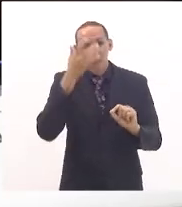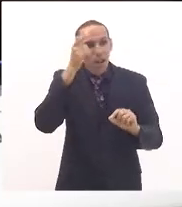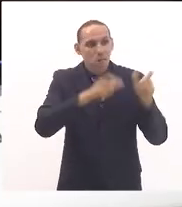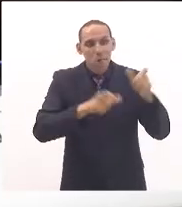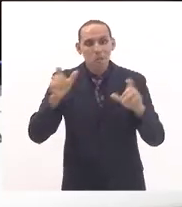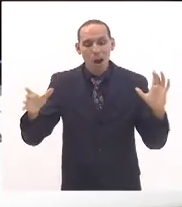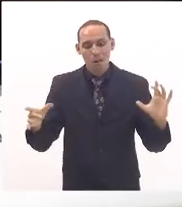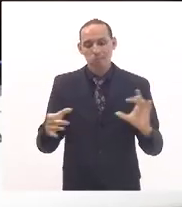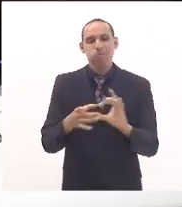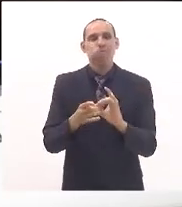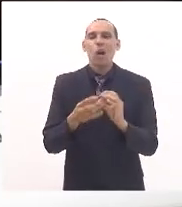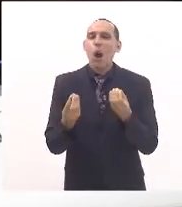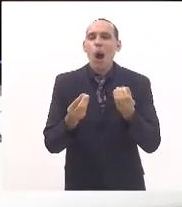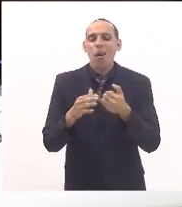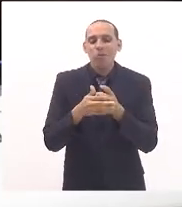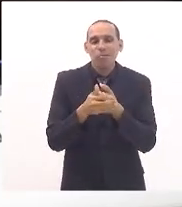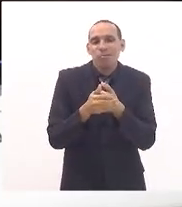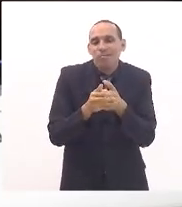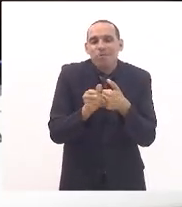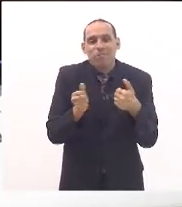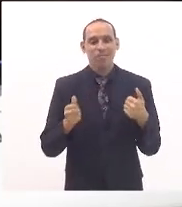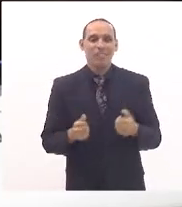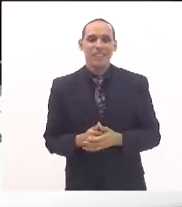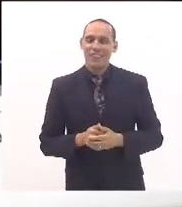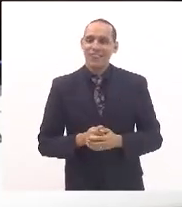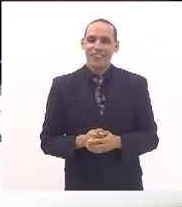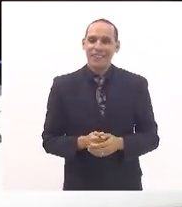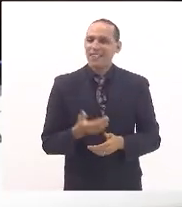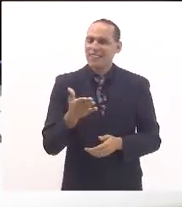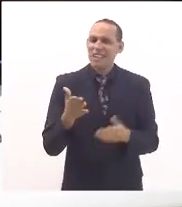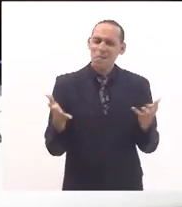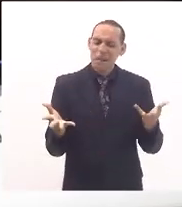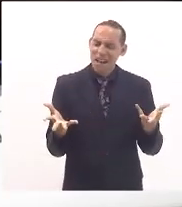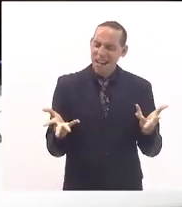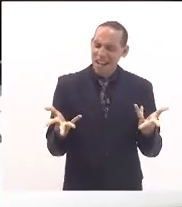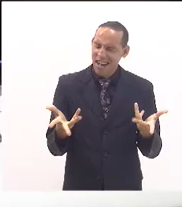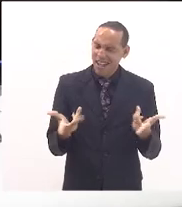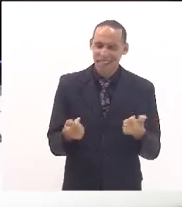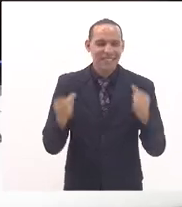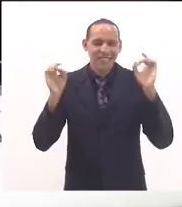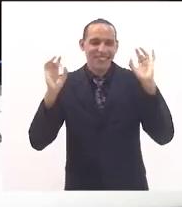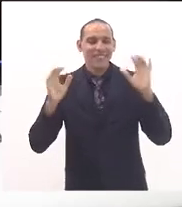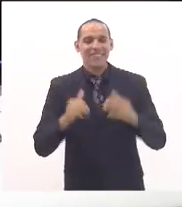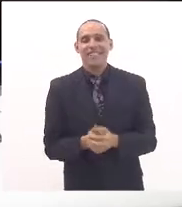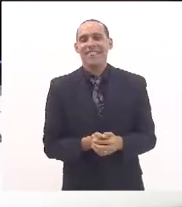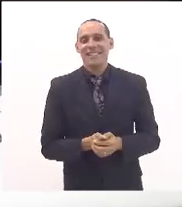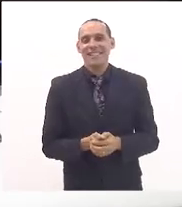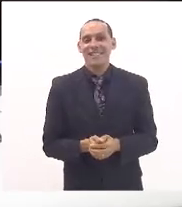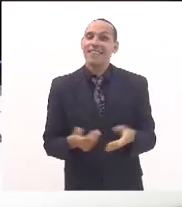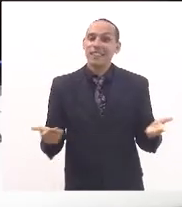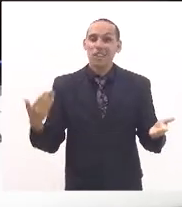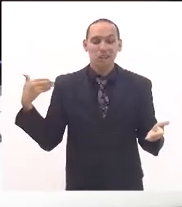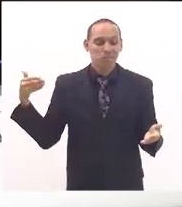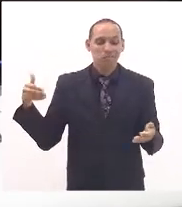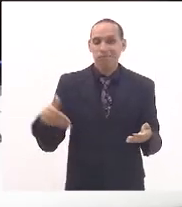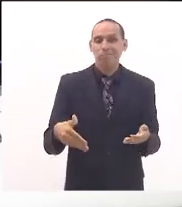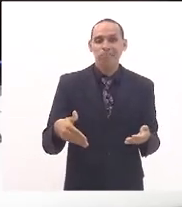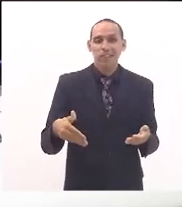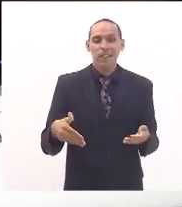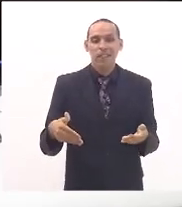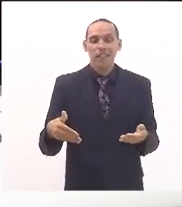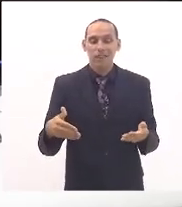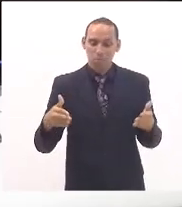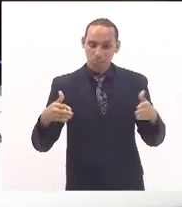agregar através do afeto através do carinho pela pessoa extraordinária que você é tu vinha para cá e